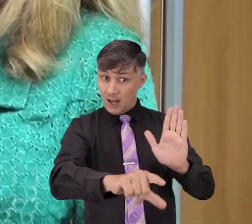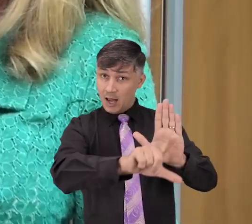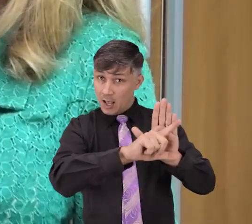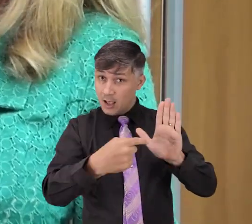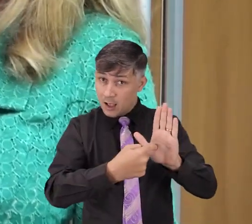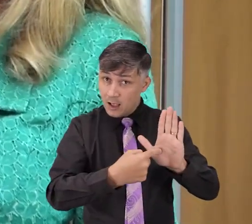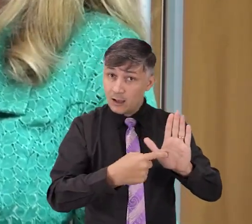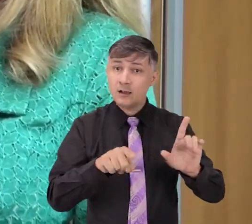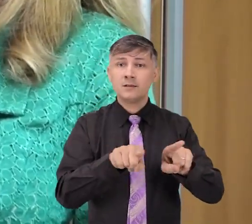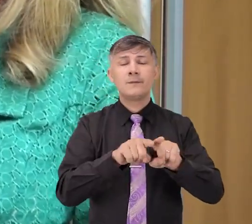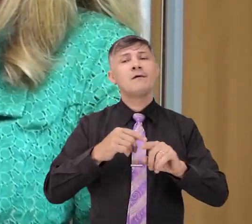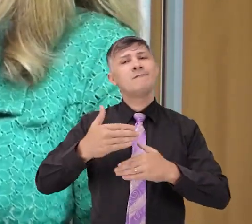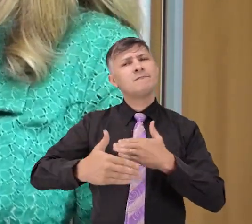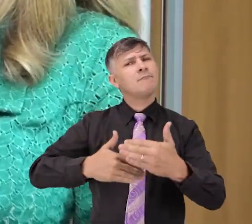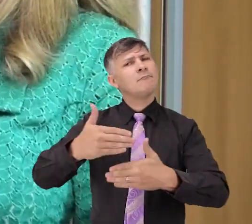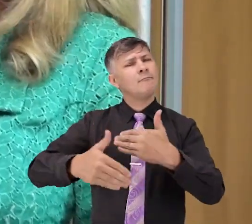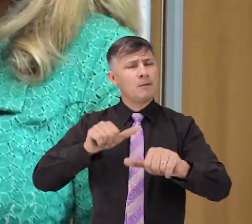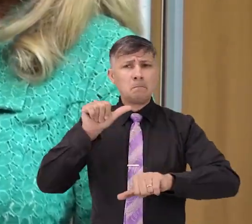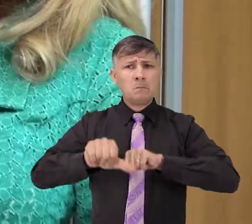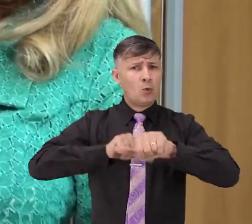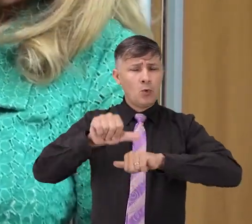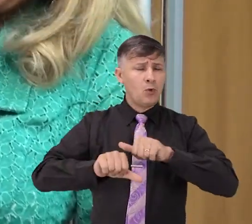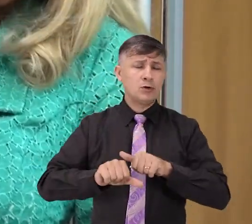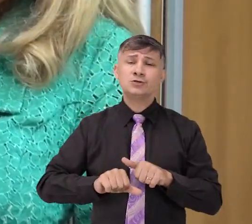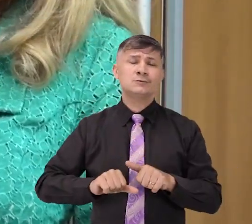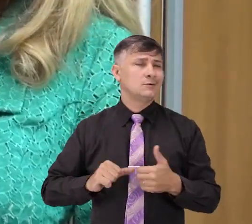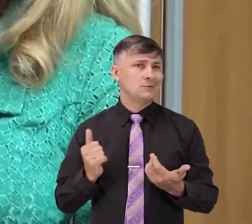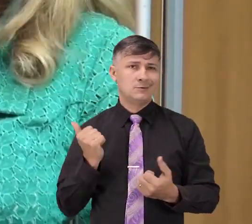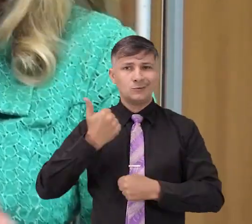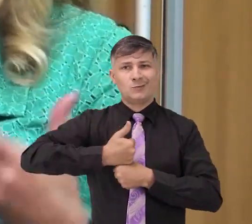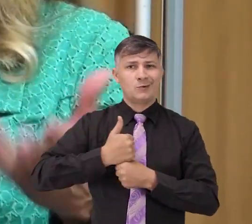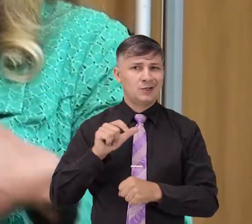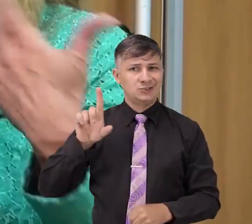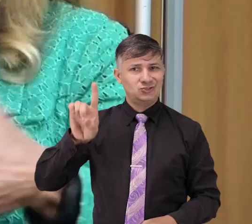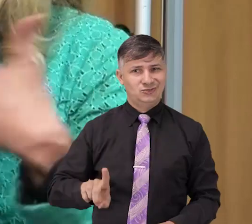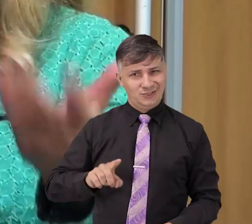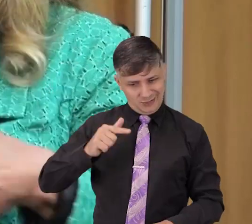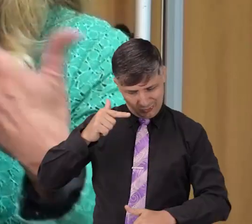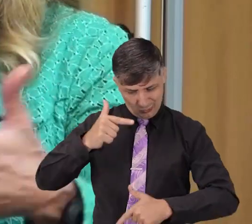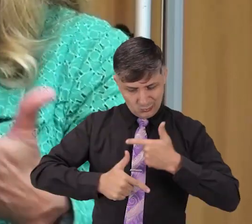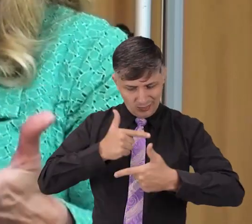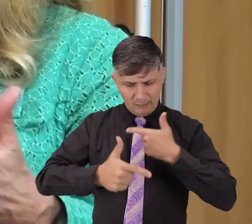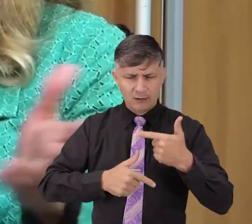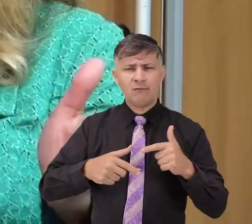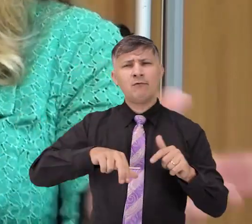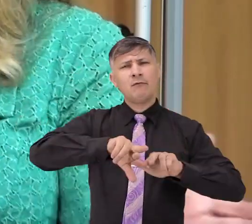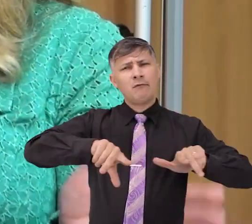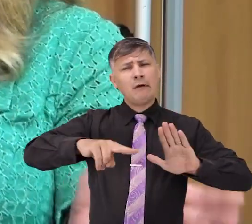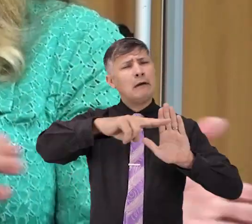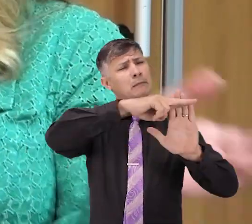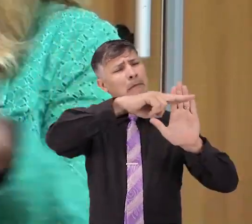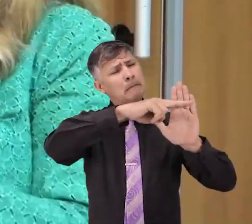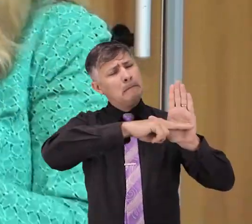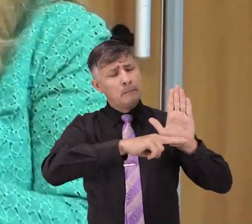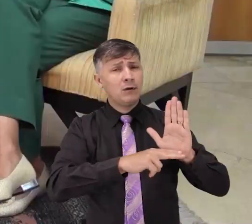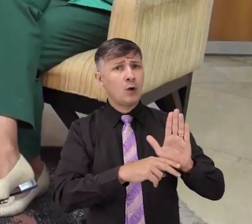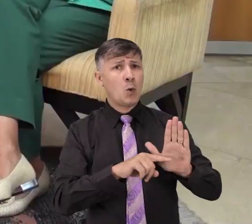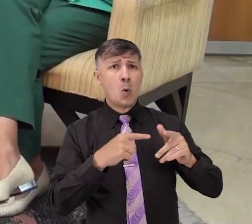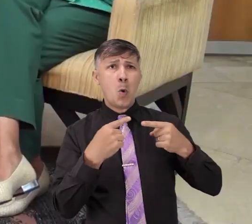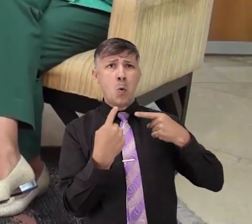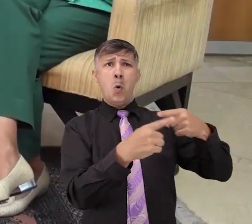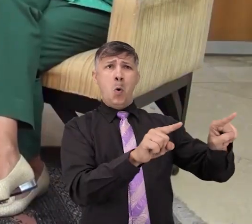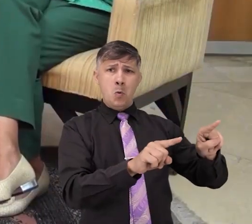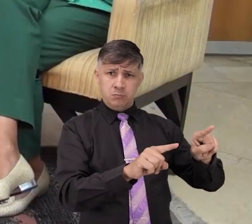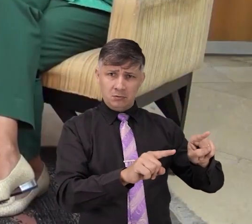ela constitucionalizou, então, o direito do trabalho, e são várias normas, que se não fere a CLT,